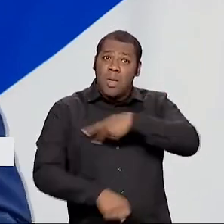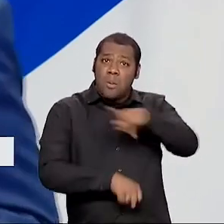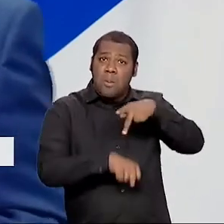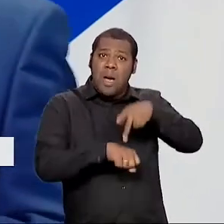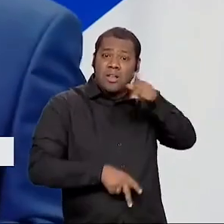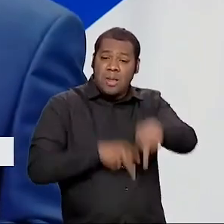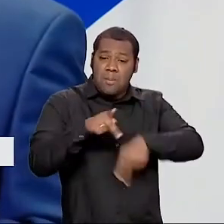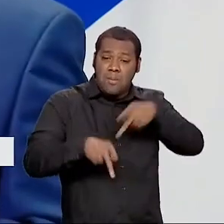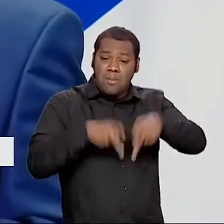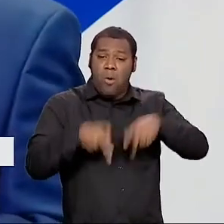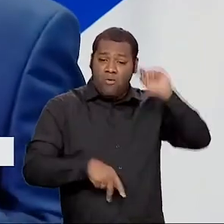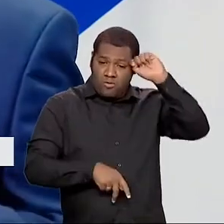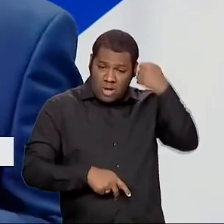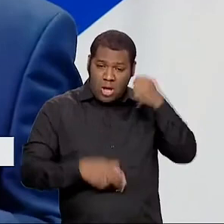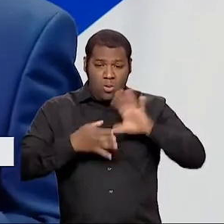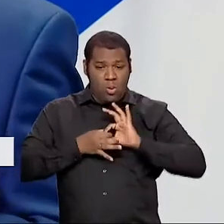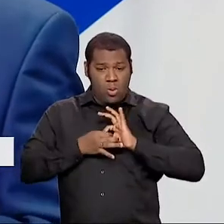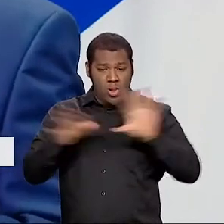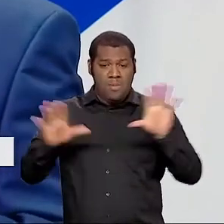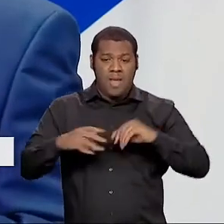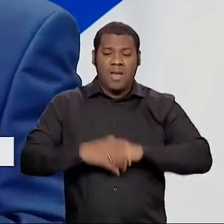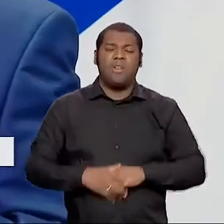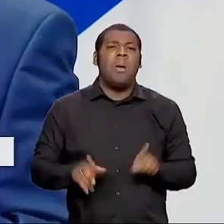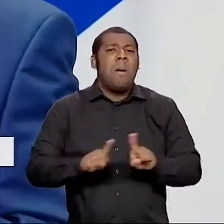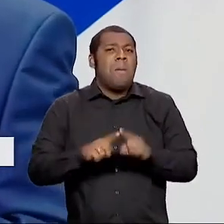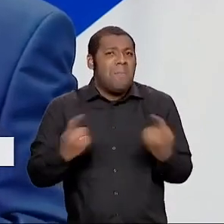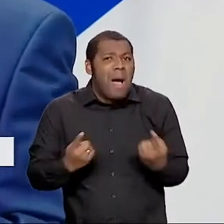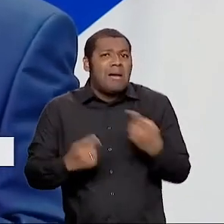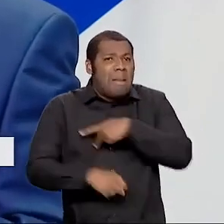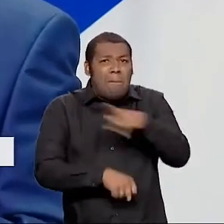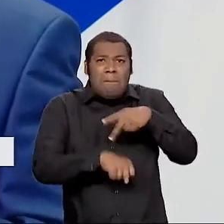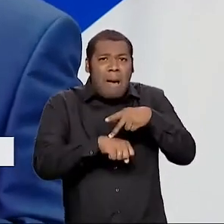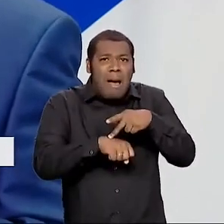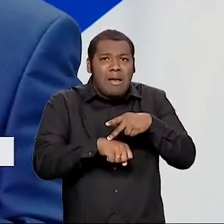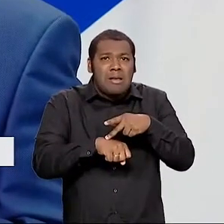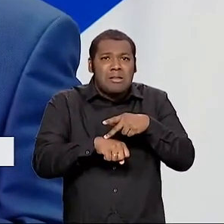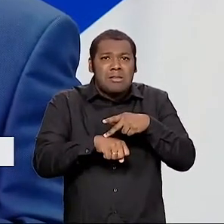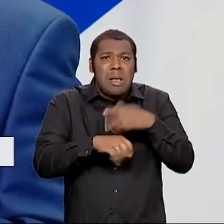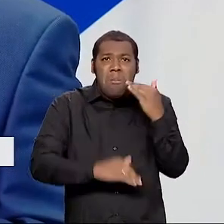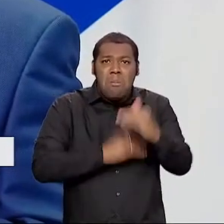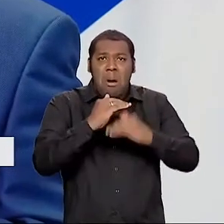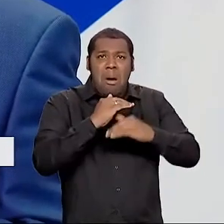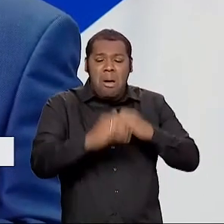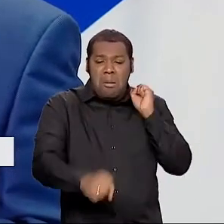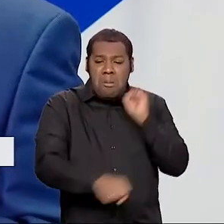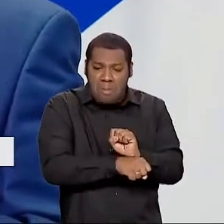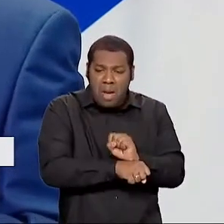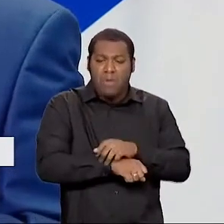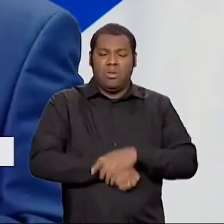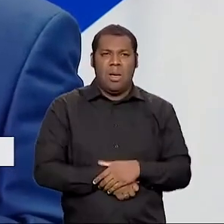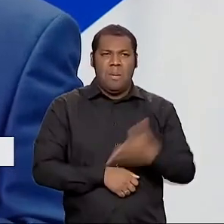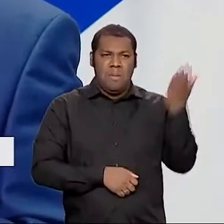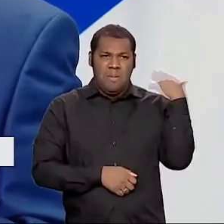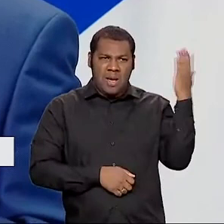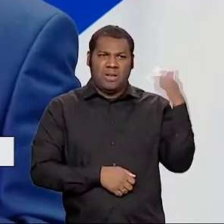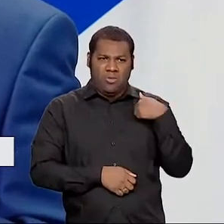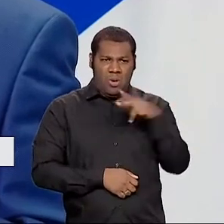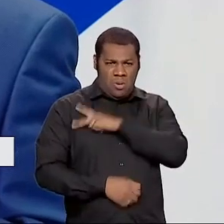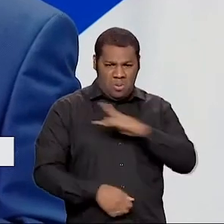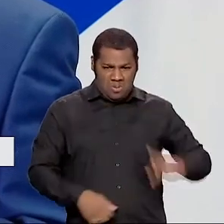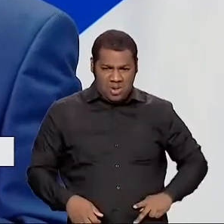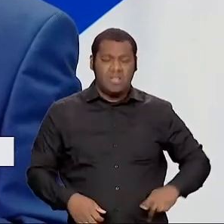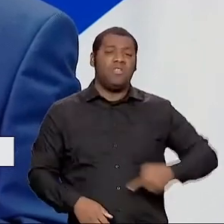ou seja, o Haiti não consegue andar. Quando eu estava na presidência da outra vez, a gente tinha começado